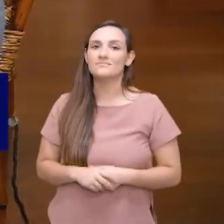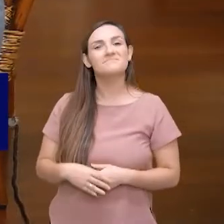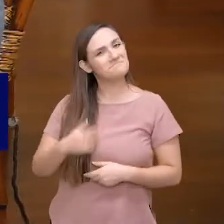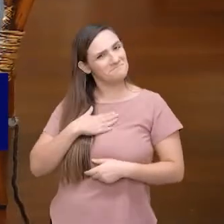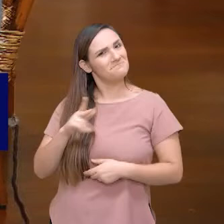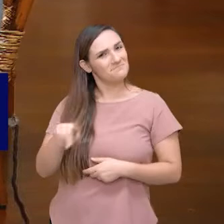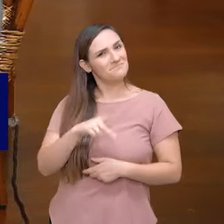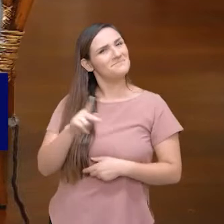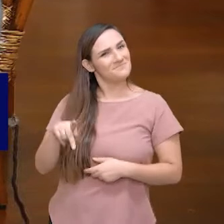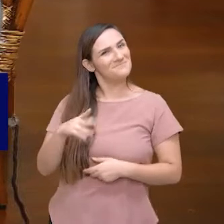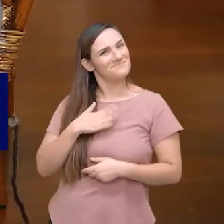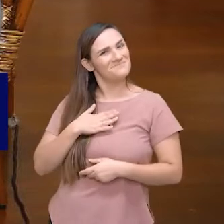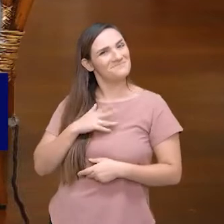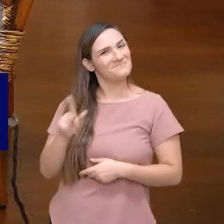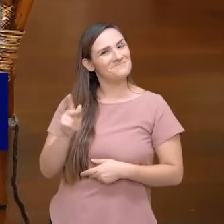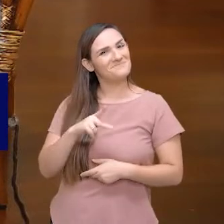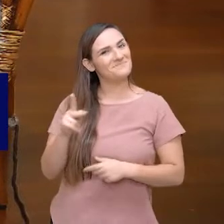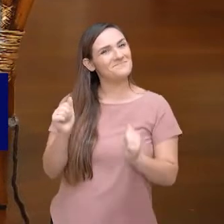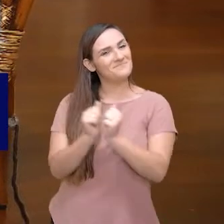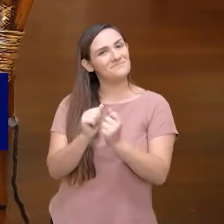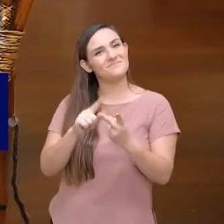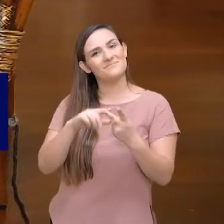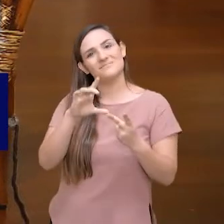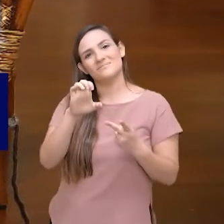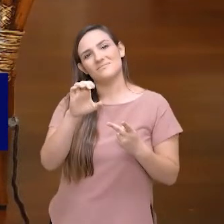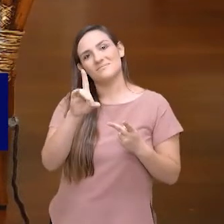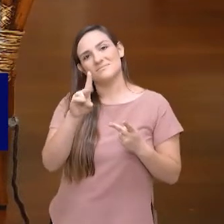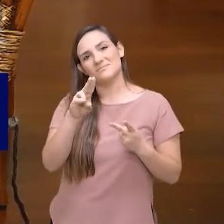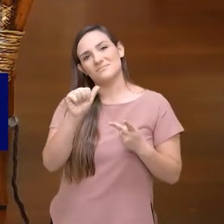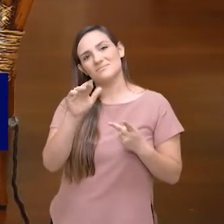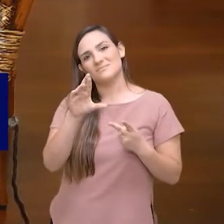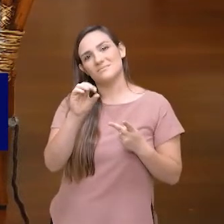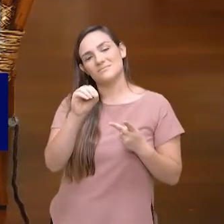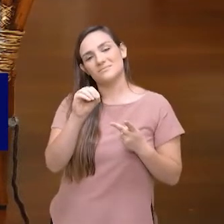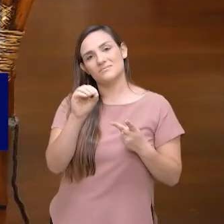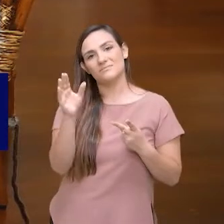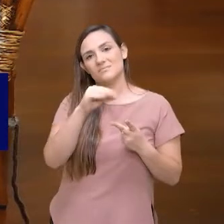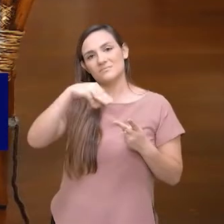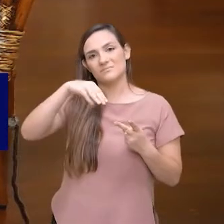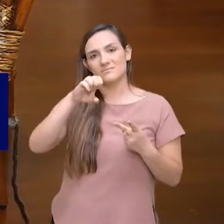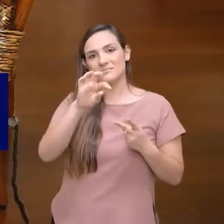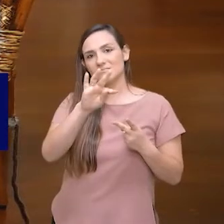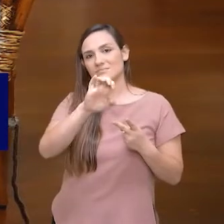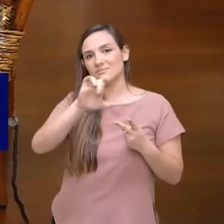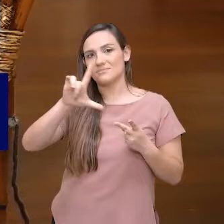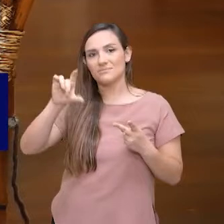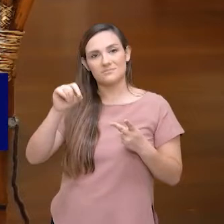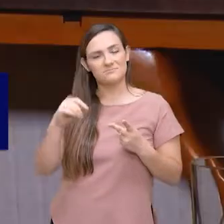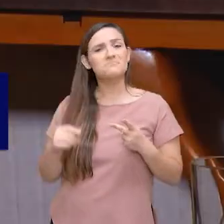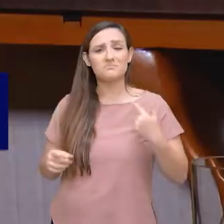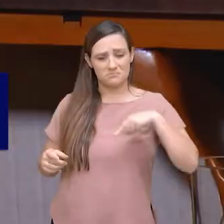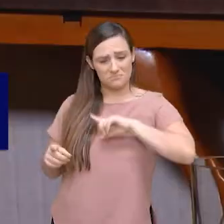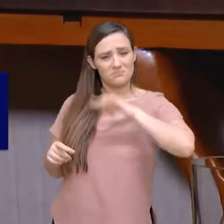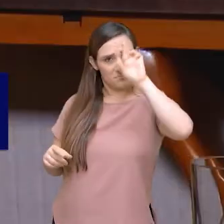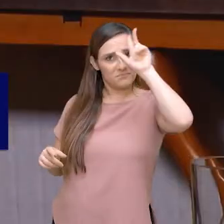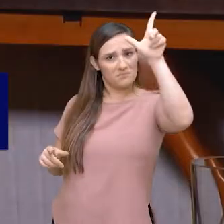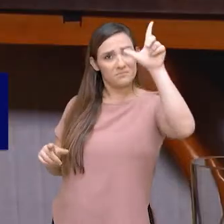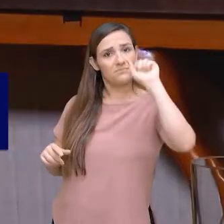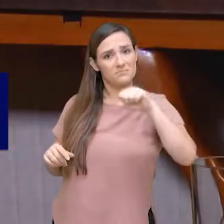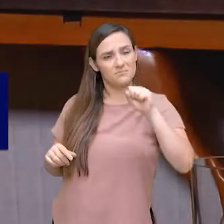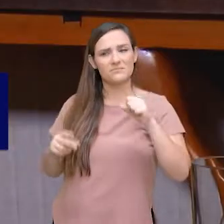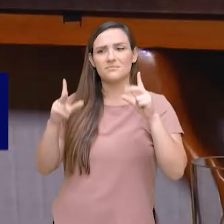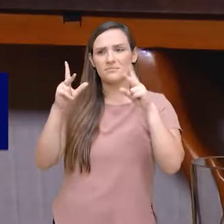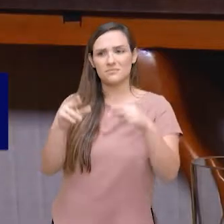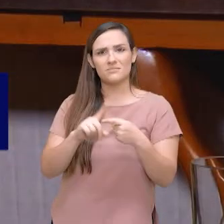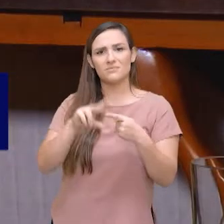Foi meu professor na antiga FUCMAI, foi meu professor, junto com o Eduardo Metello também. Foi o nosso grande líder. Como foi no